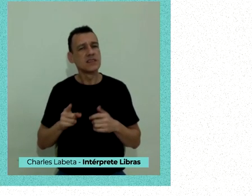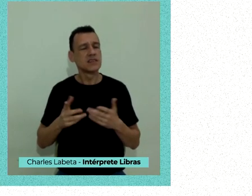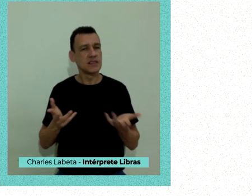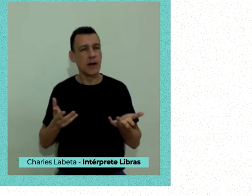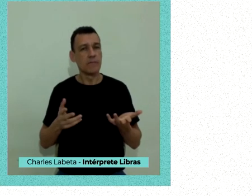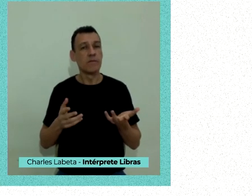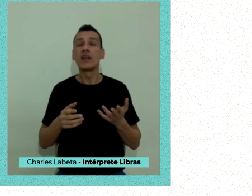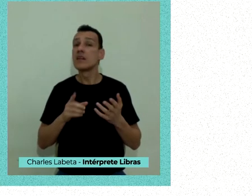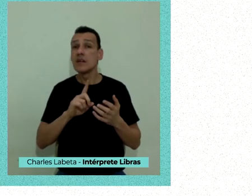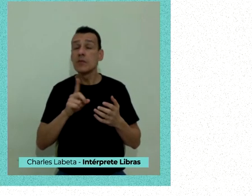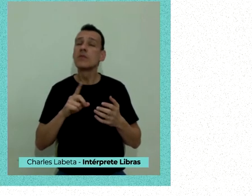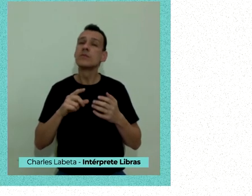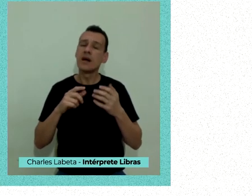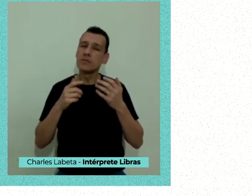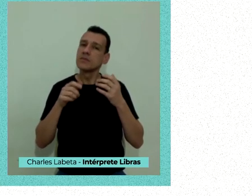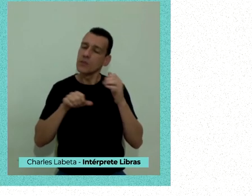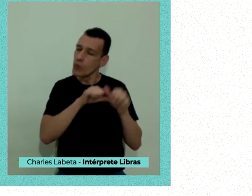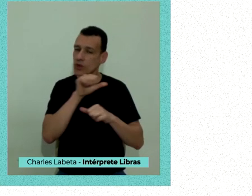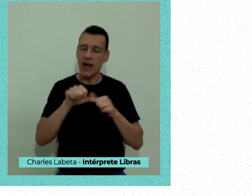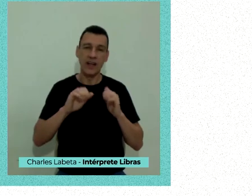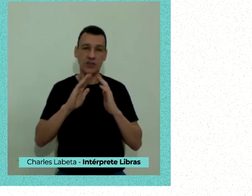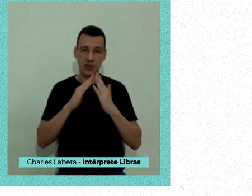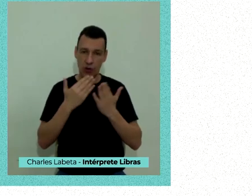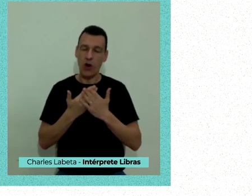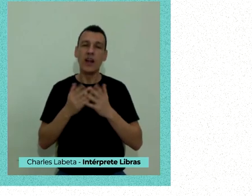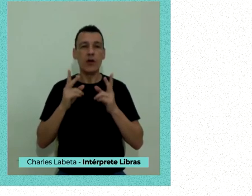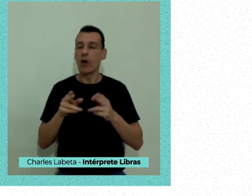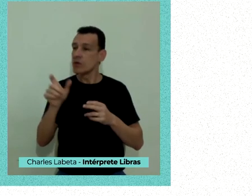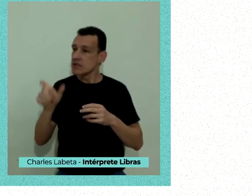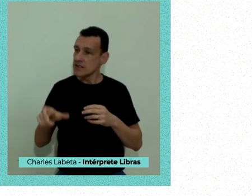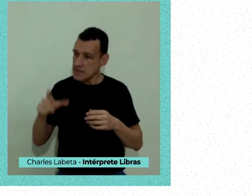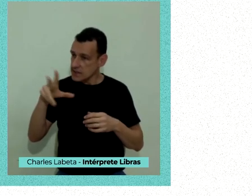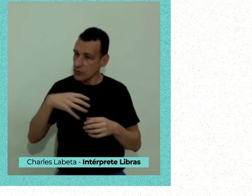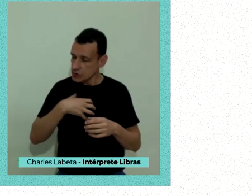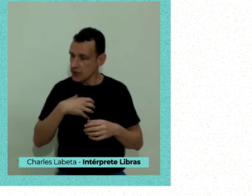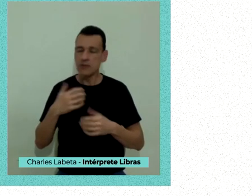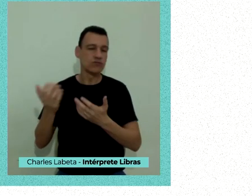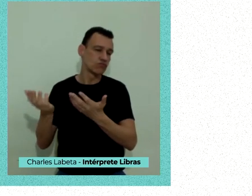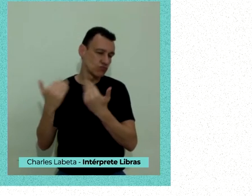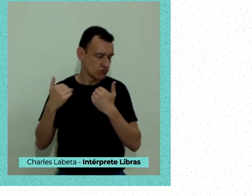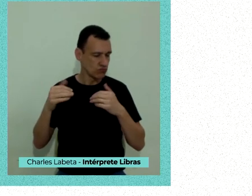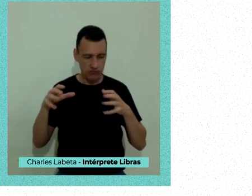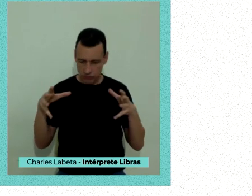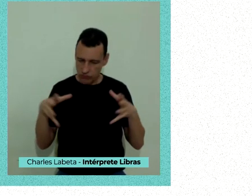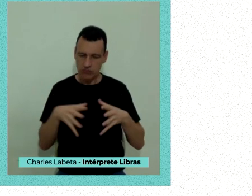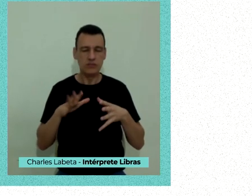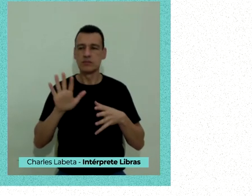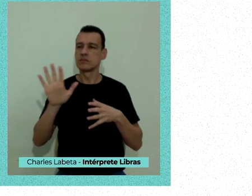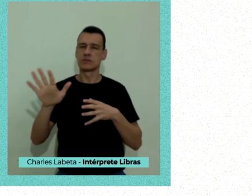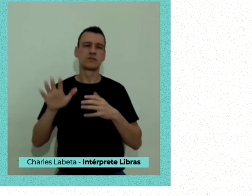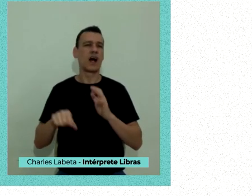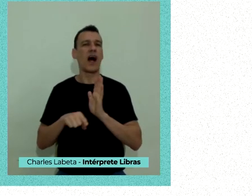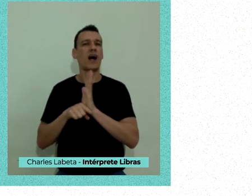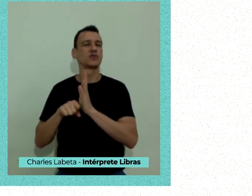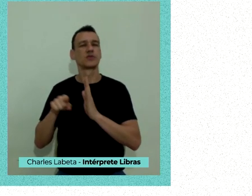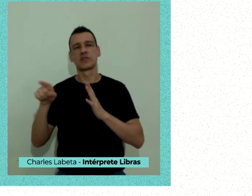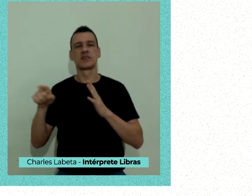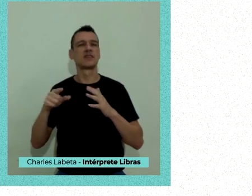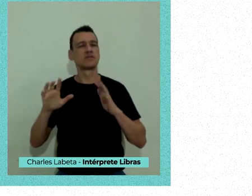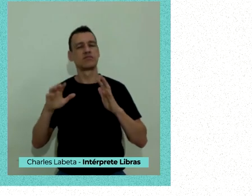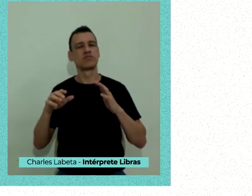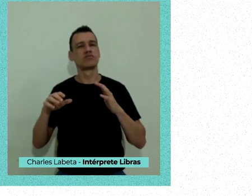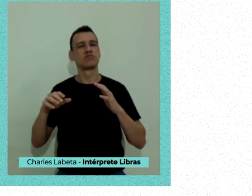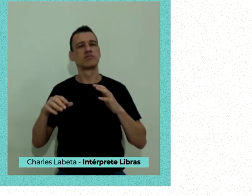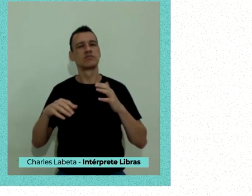é e que constrói um caminho de aprendizado junto com eles. Todos podem aprender, certamente, e nós precisamos